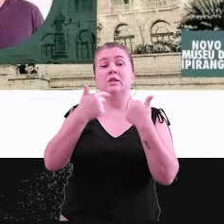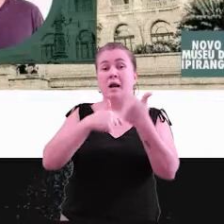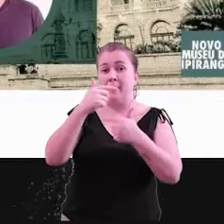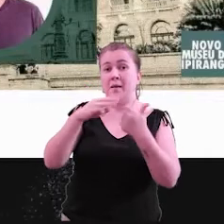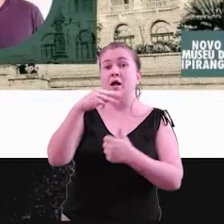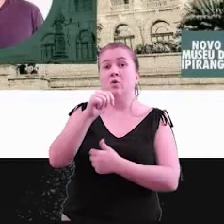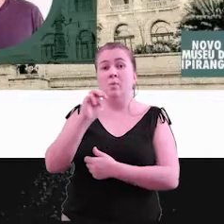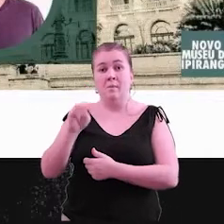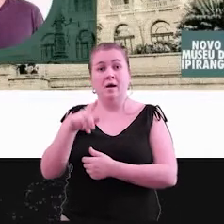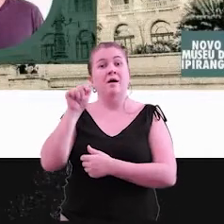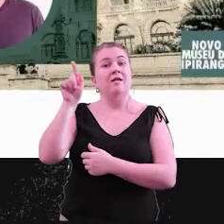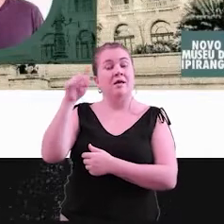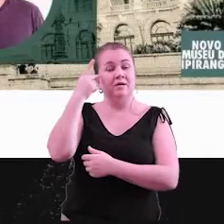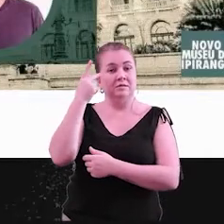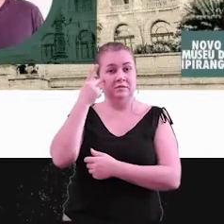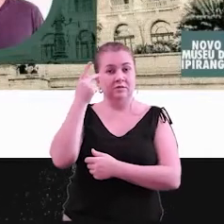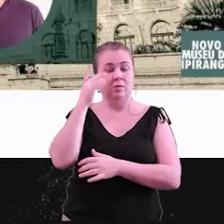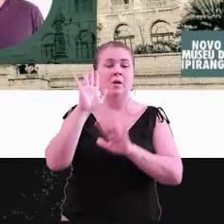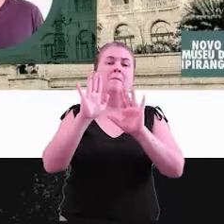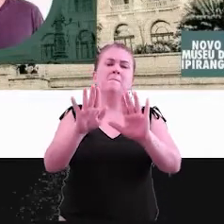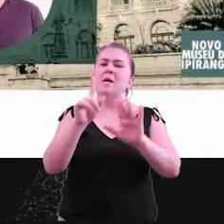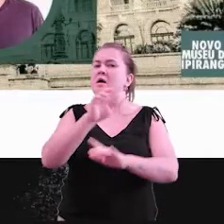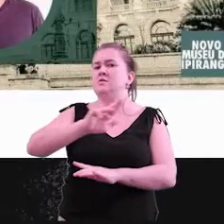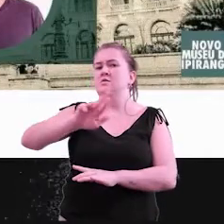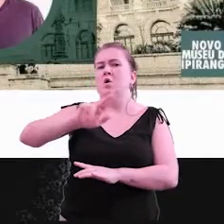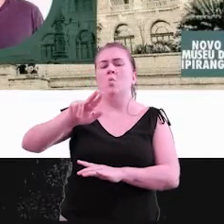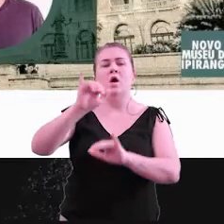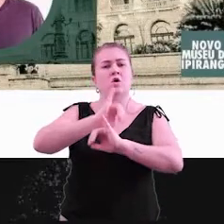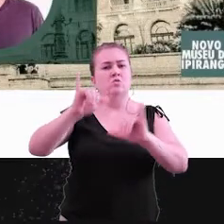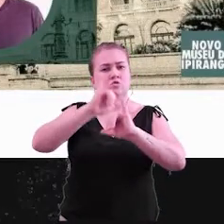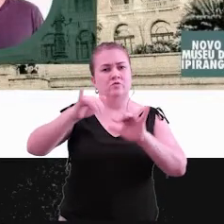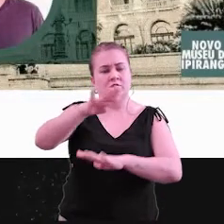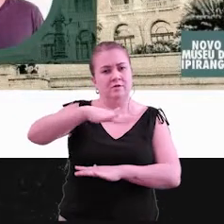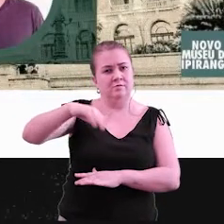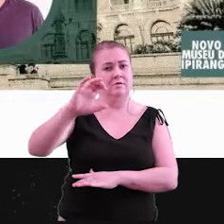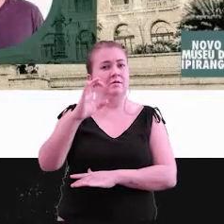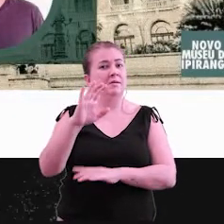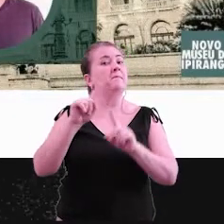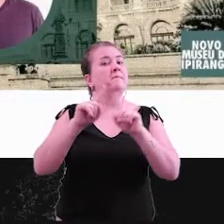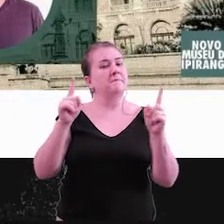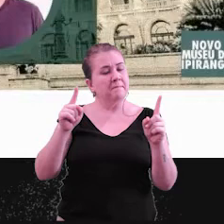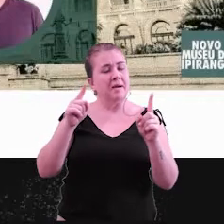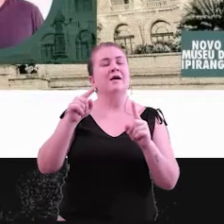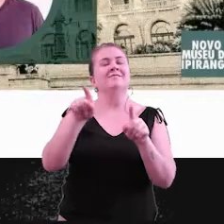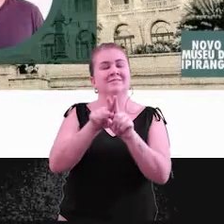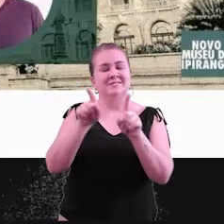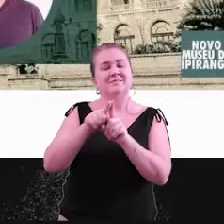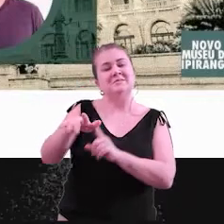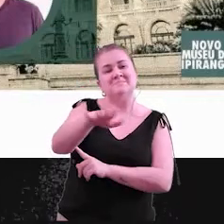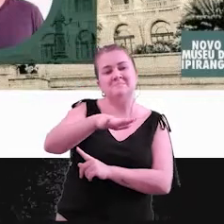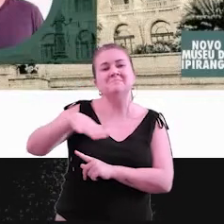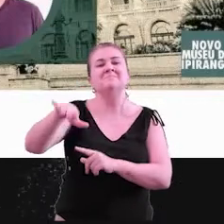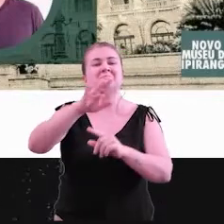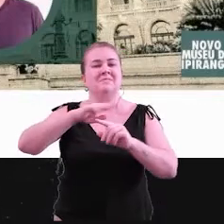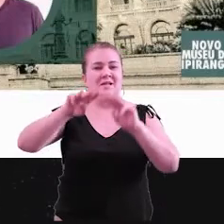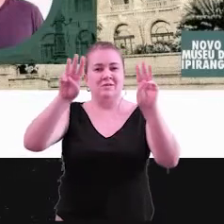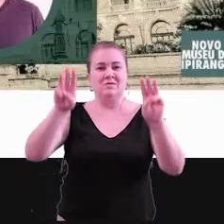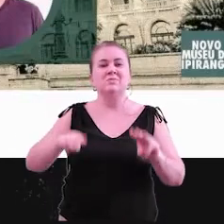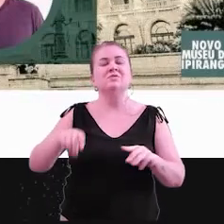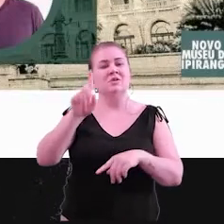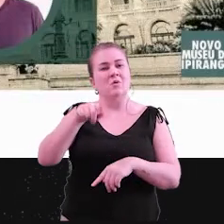em São Paulo, não especificamente com divulgação científica, mas também no universo dos museus, e é um